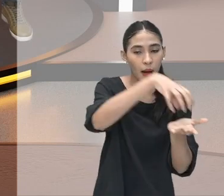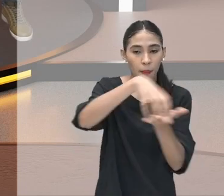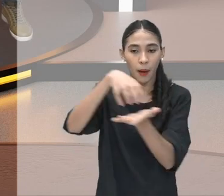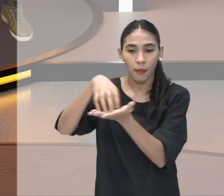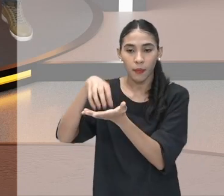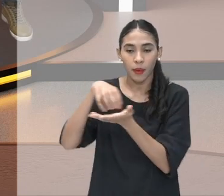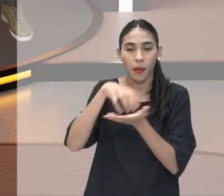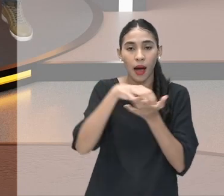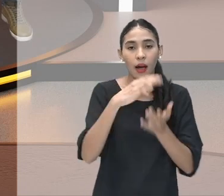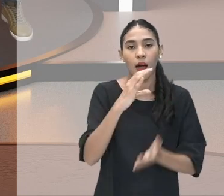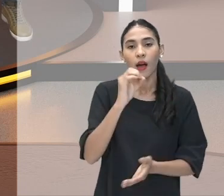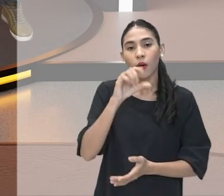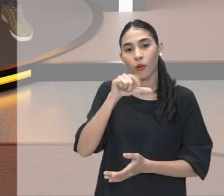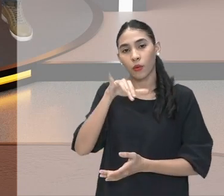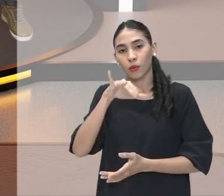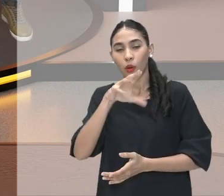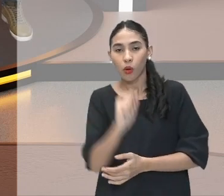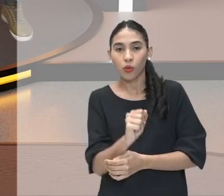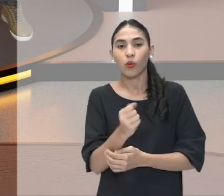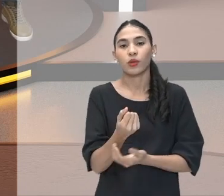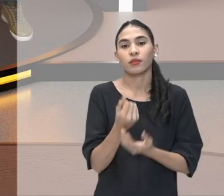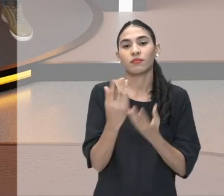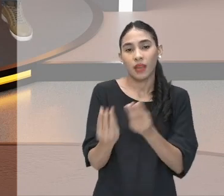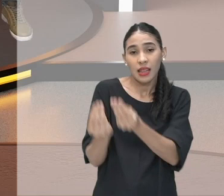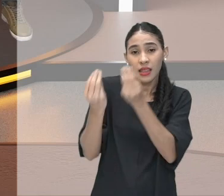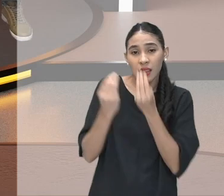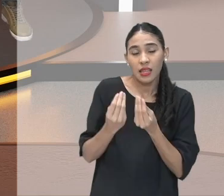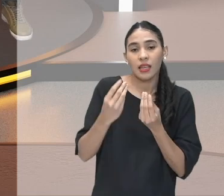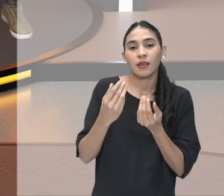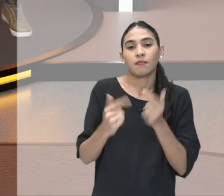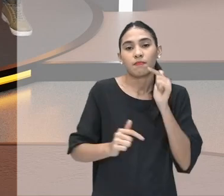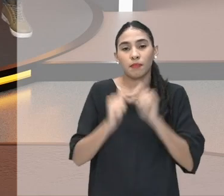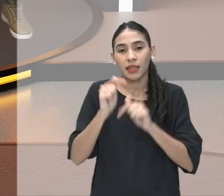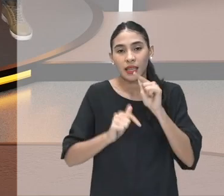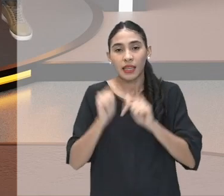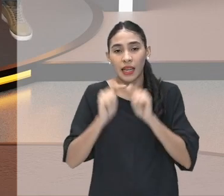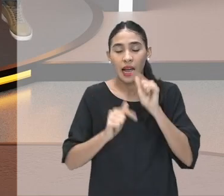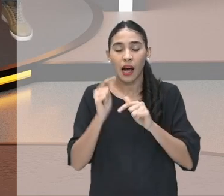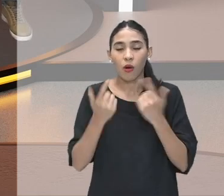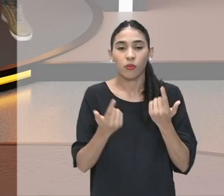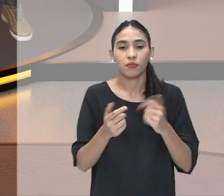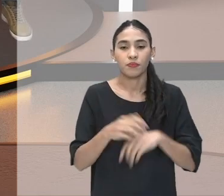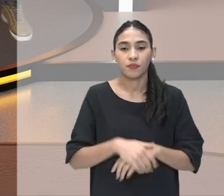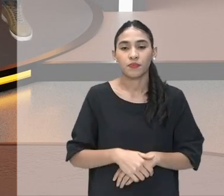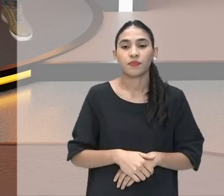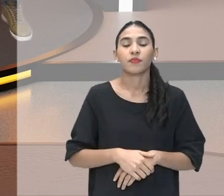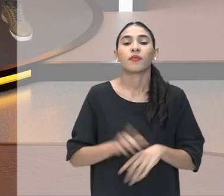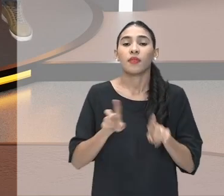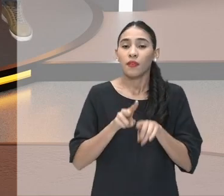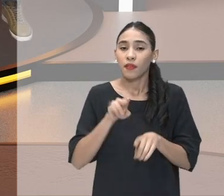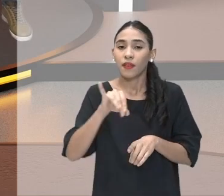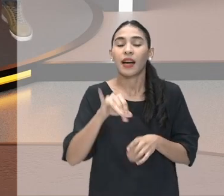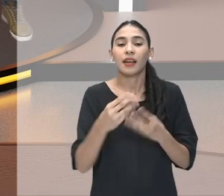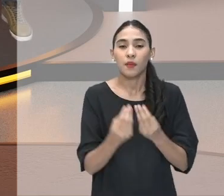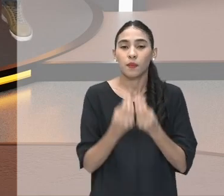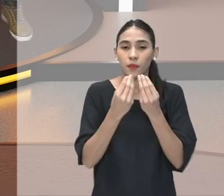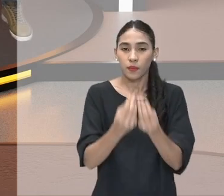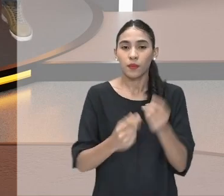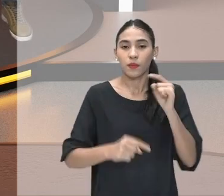nesse processo de ter matéria-prima. Ela vai receber matéria-prima dessas colônias e vai fornecer produtos